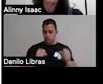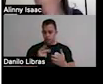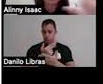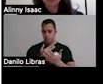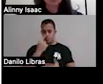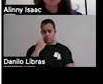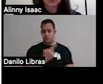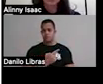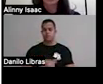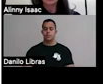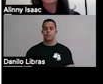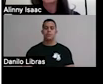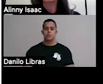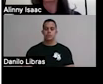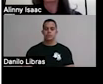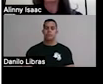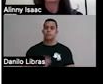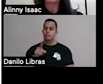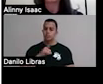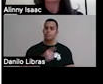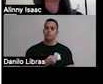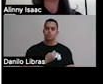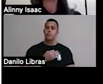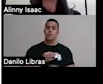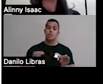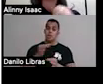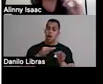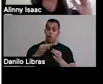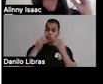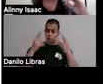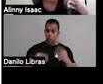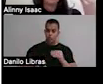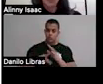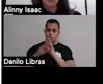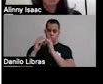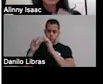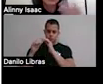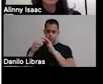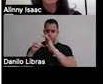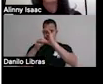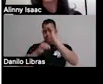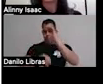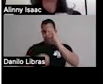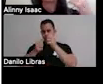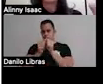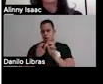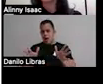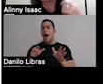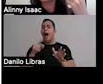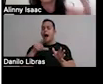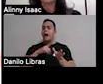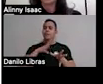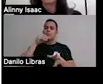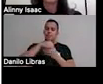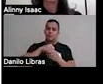está presente em praticamente todas as células, né, do nosso sistema nervoso. Então, a gente tem a presença desses componentes nos